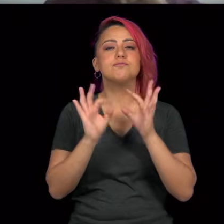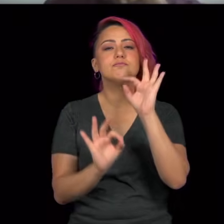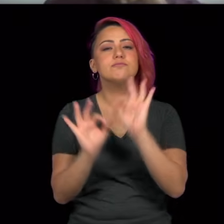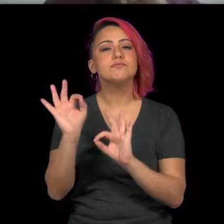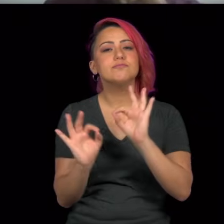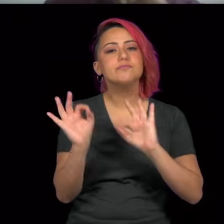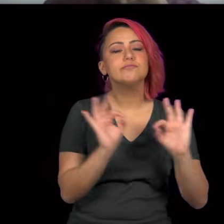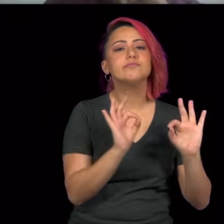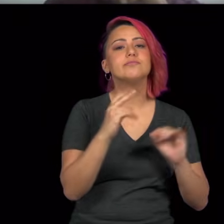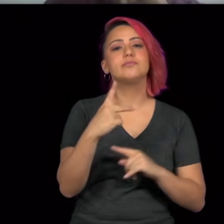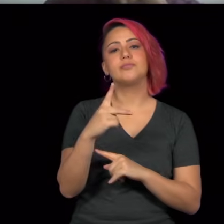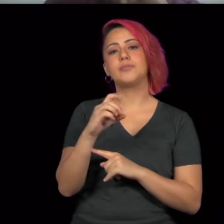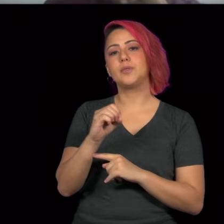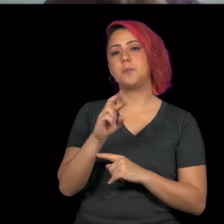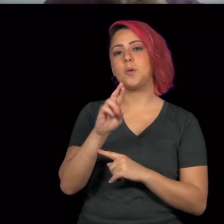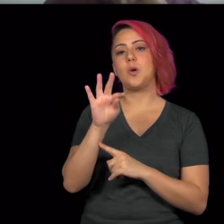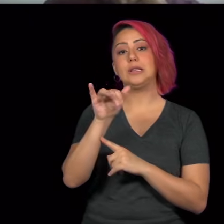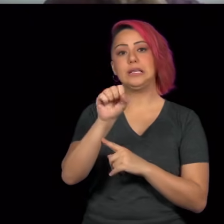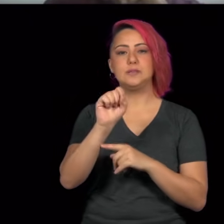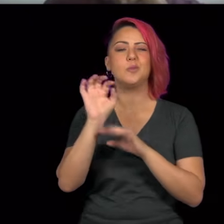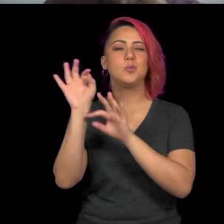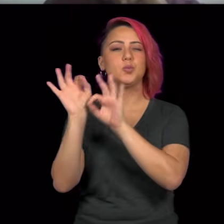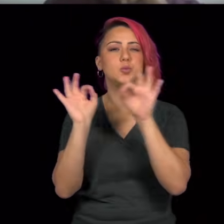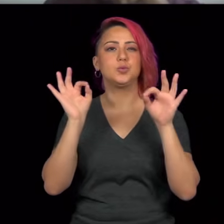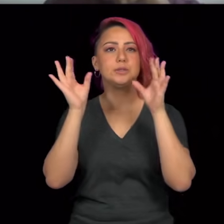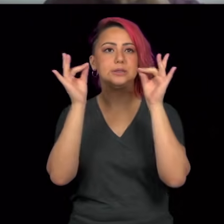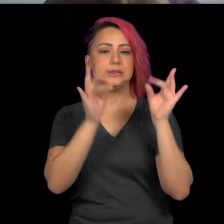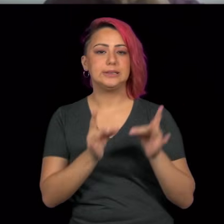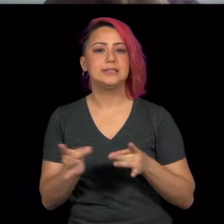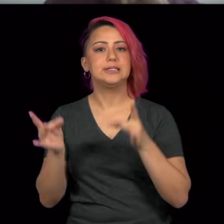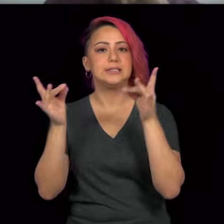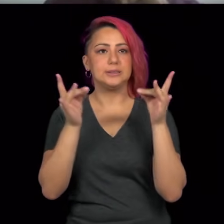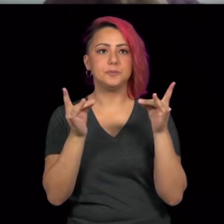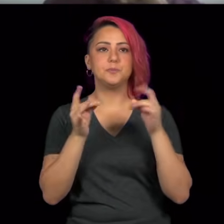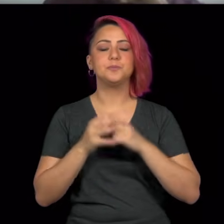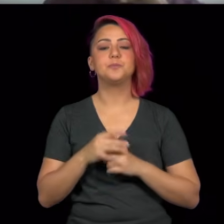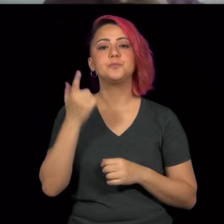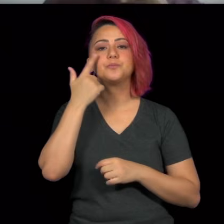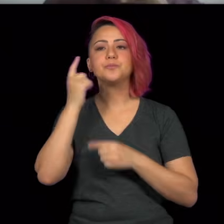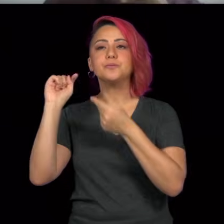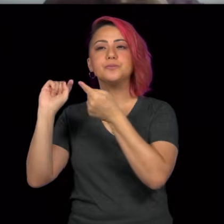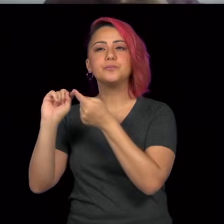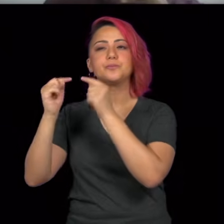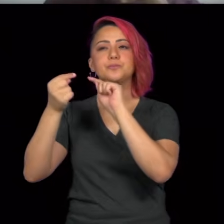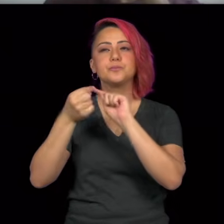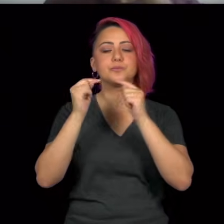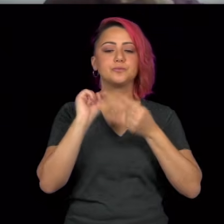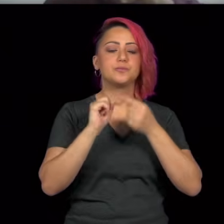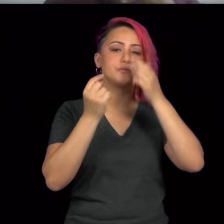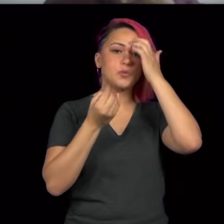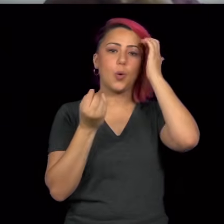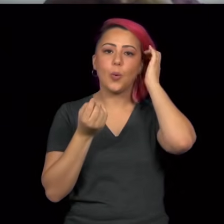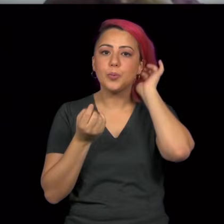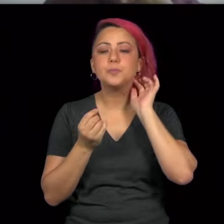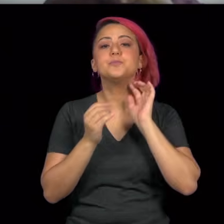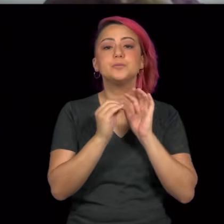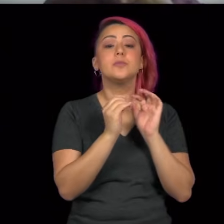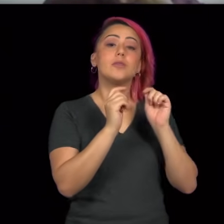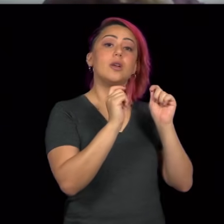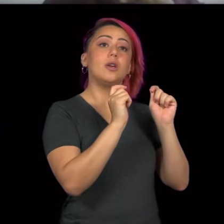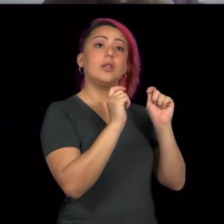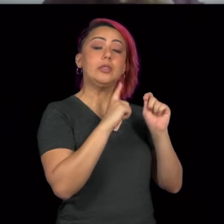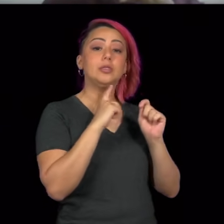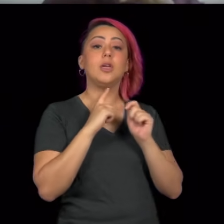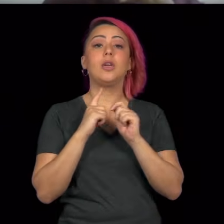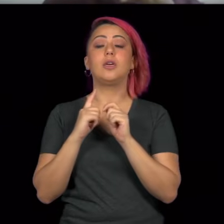com essas portas lógicas. Então, nós vamos fazer aqui uma combinação de transistores para a porta não